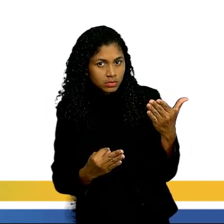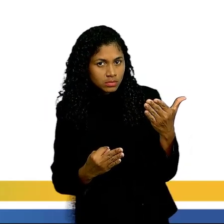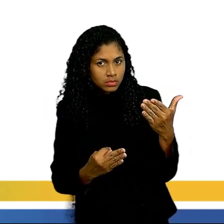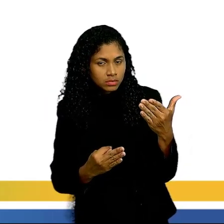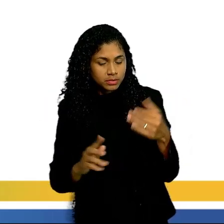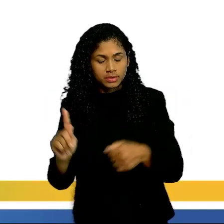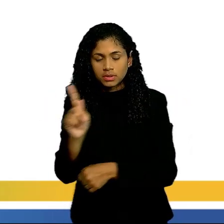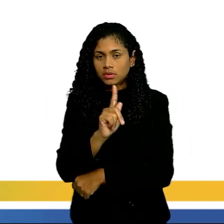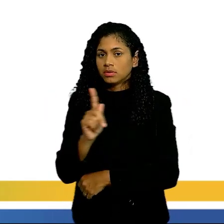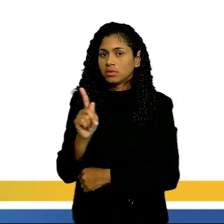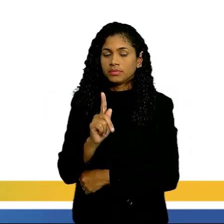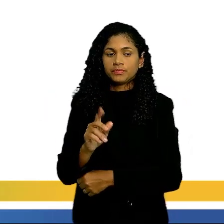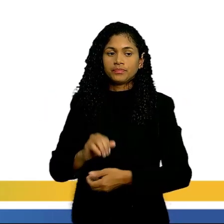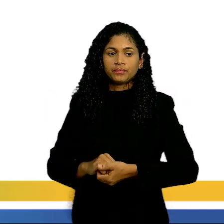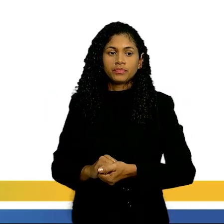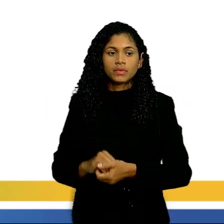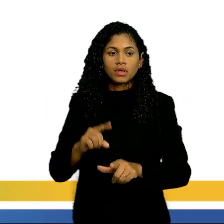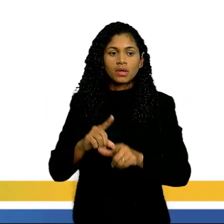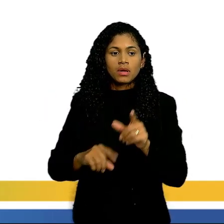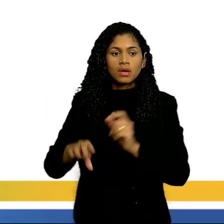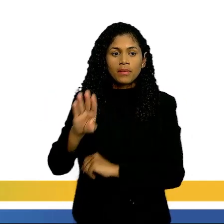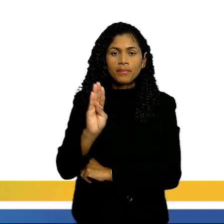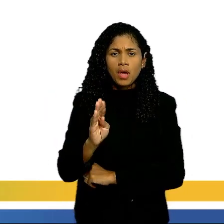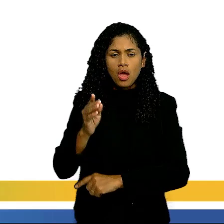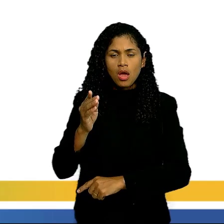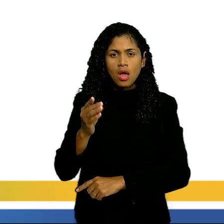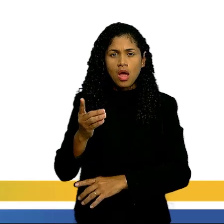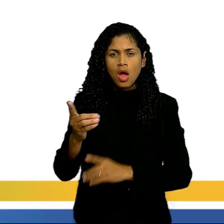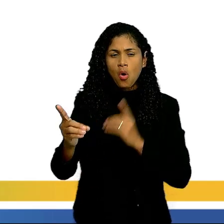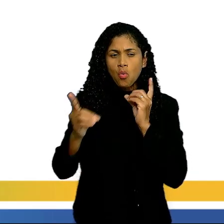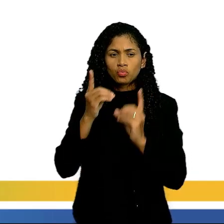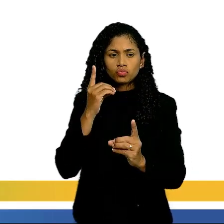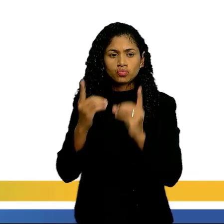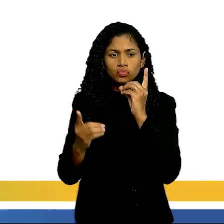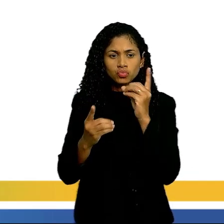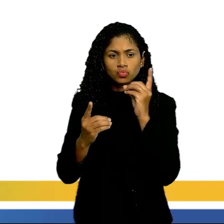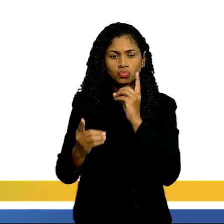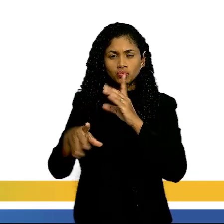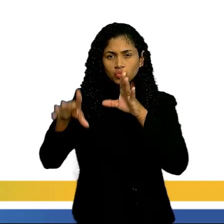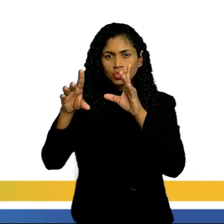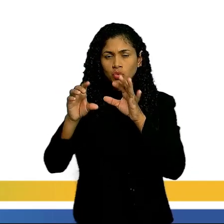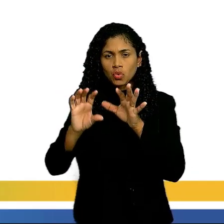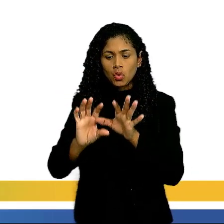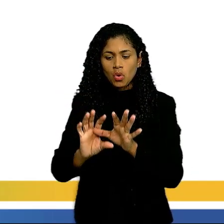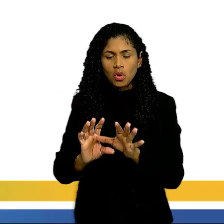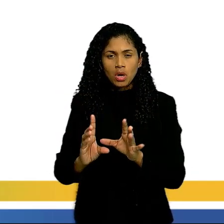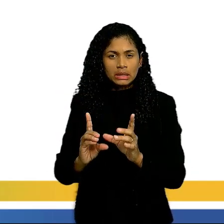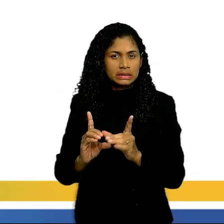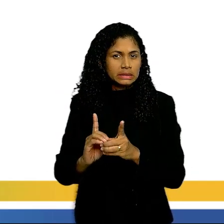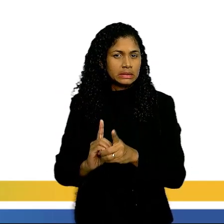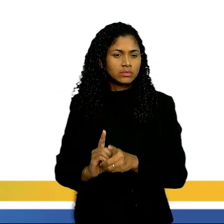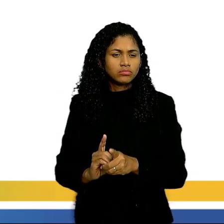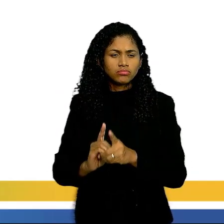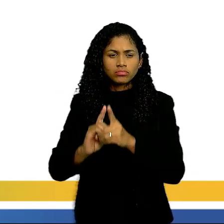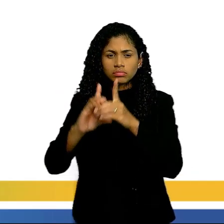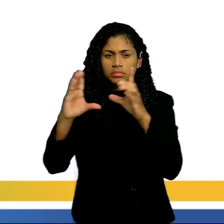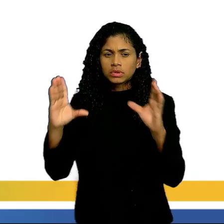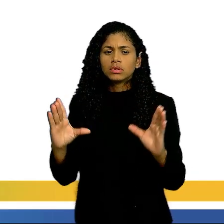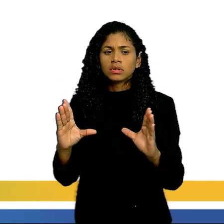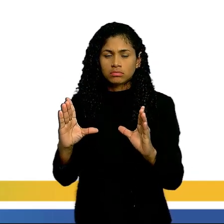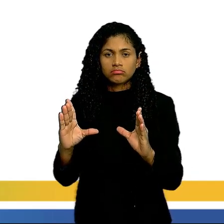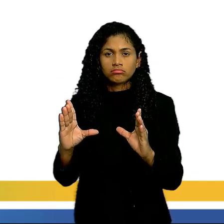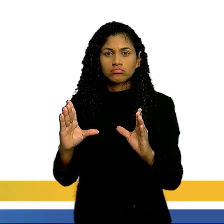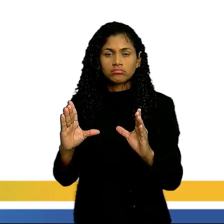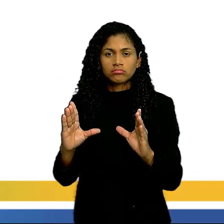correta. A letra B vai dizer que por um diálogo democraticamente constituído. Bom, a gente sabe,